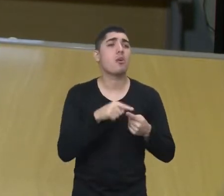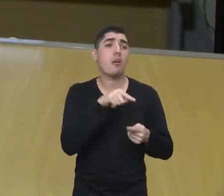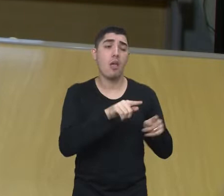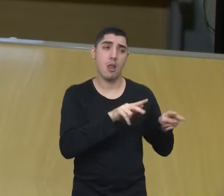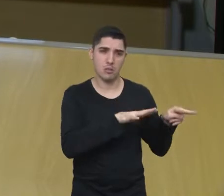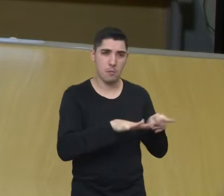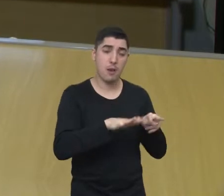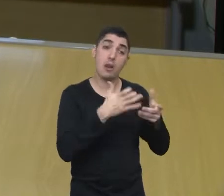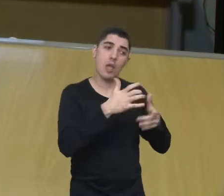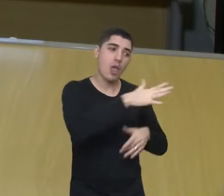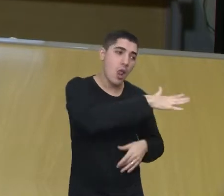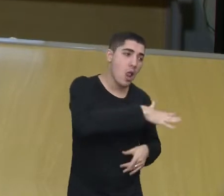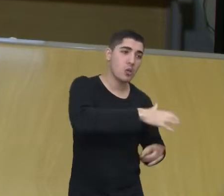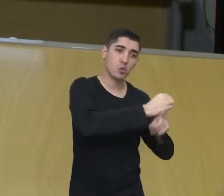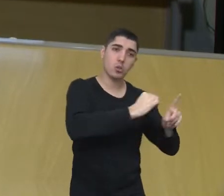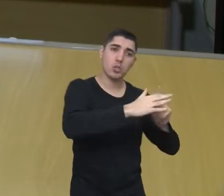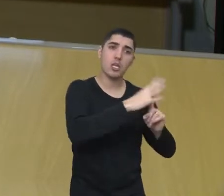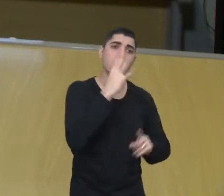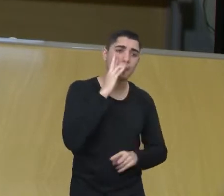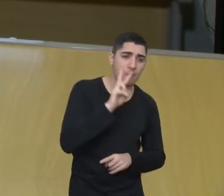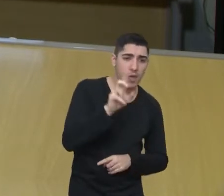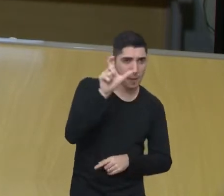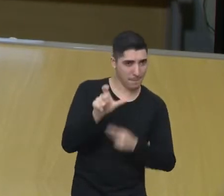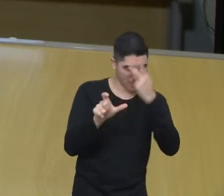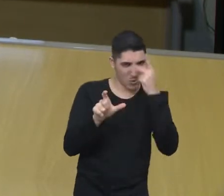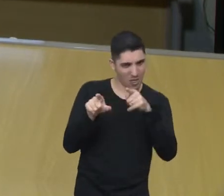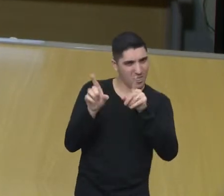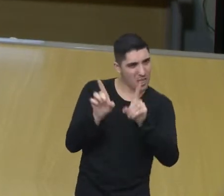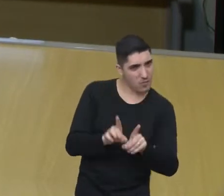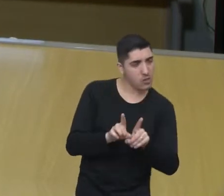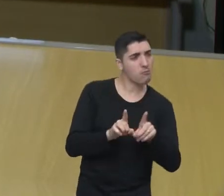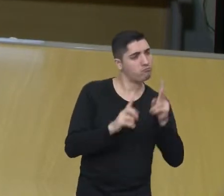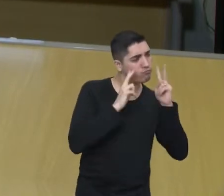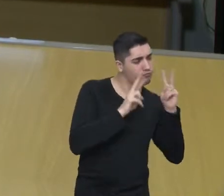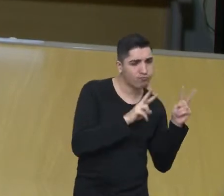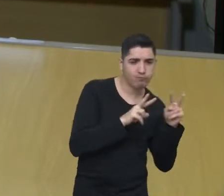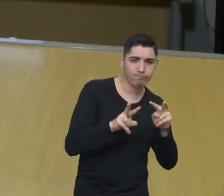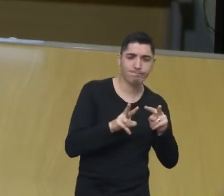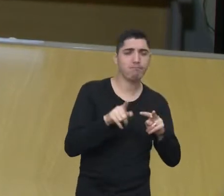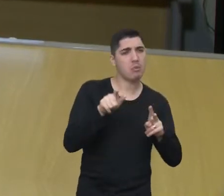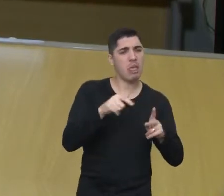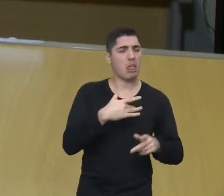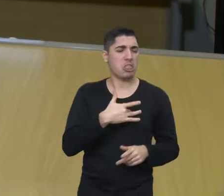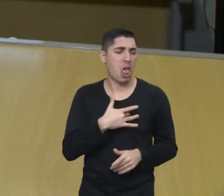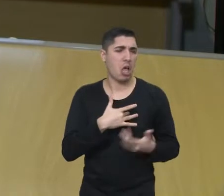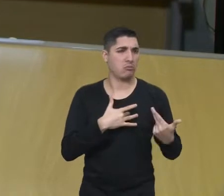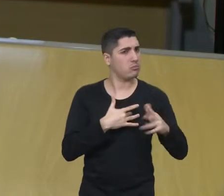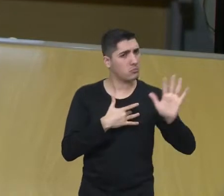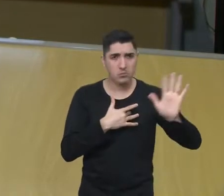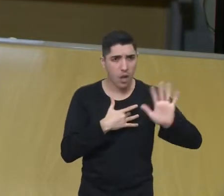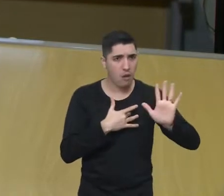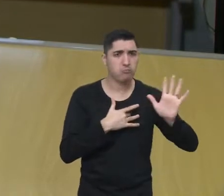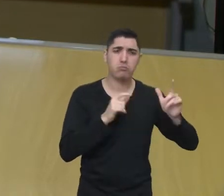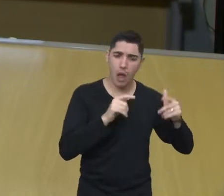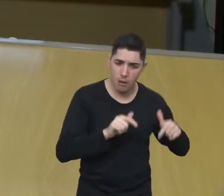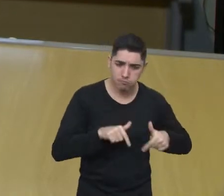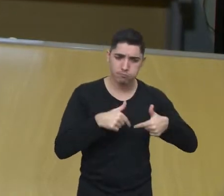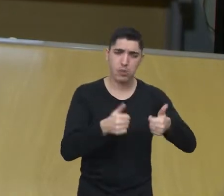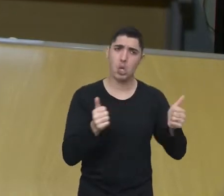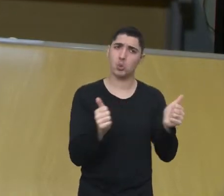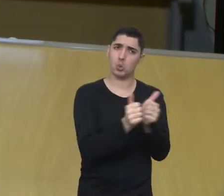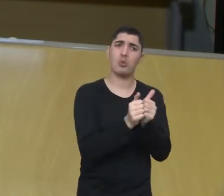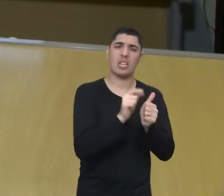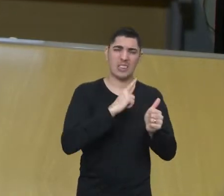semana? A gente quer que a sociedade, de uma forma geral, veja as pessoas com deficiência, tenha um olhar voltado para as pessoas com deficiência. Nós sabemos